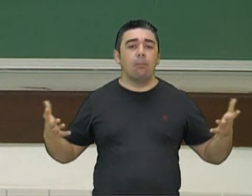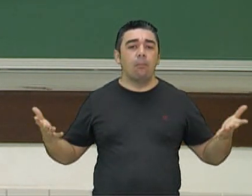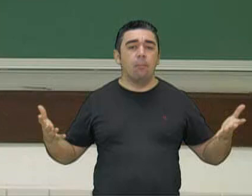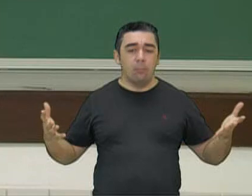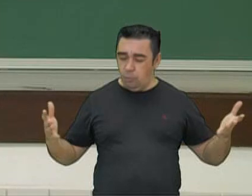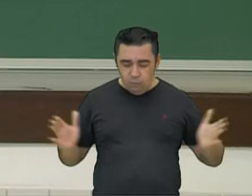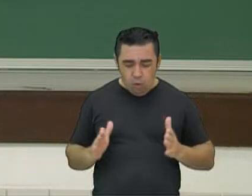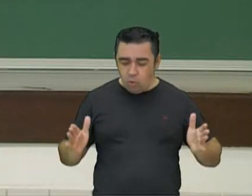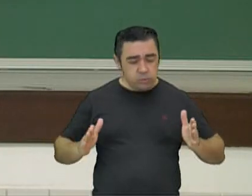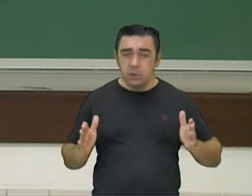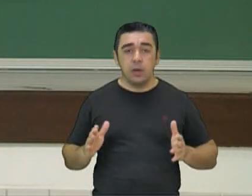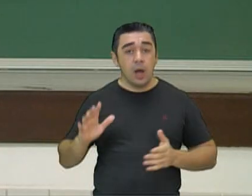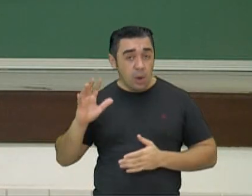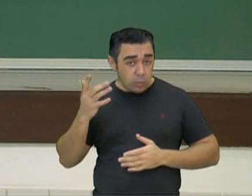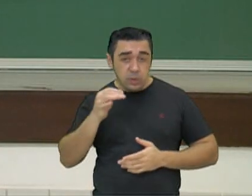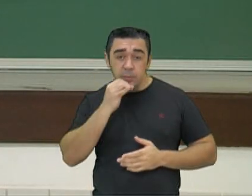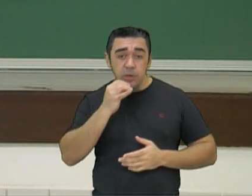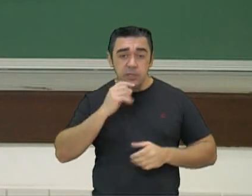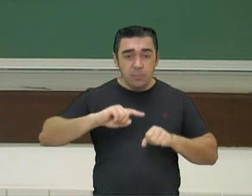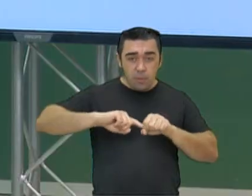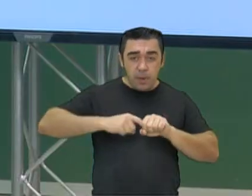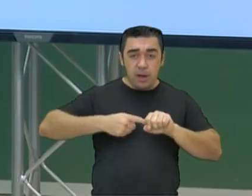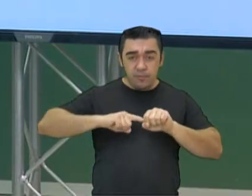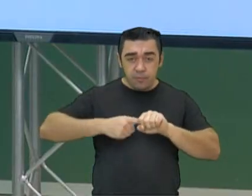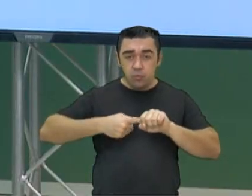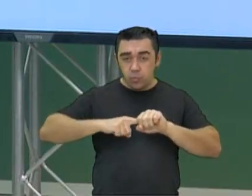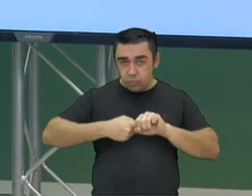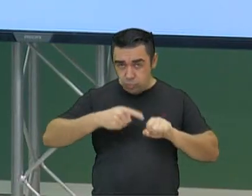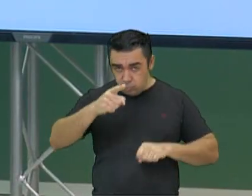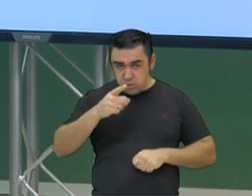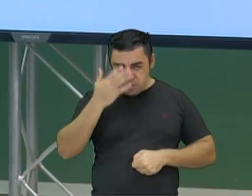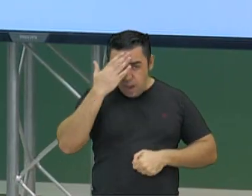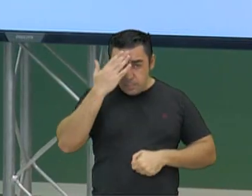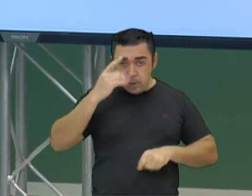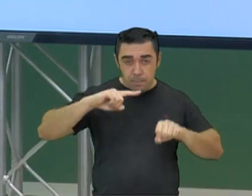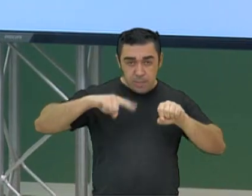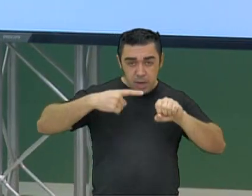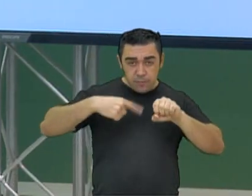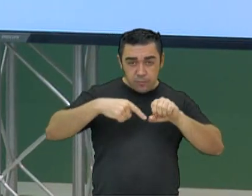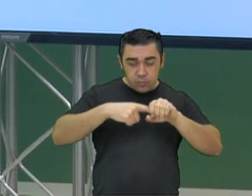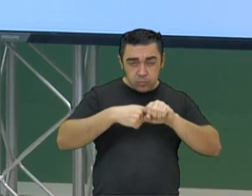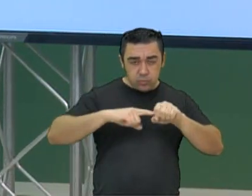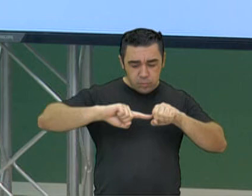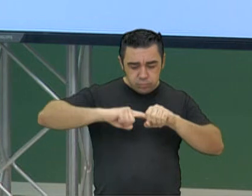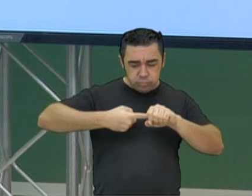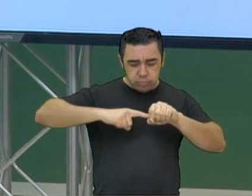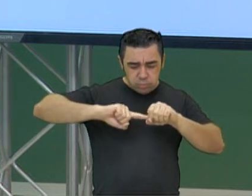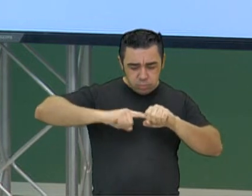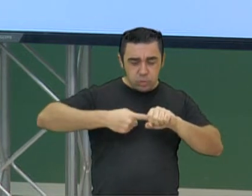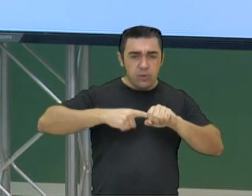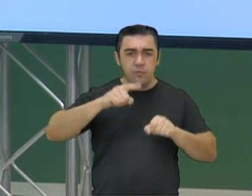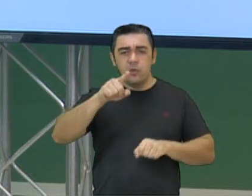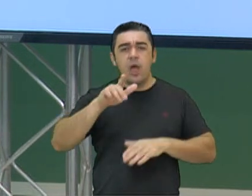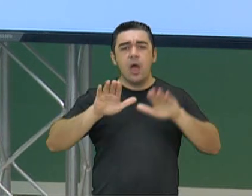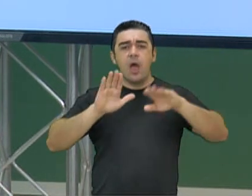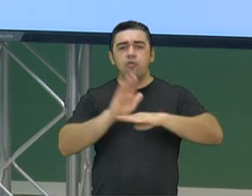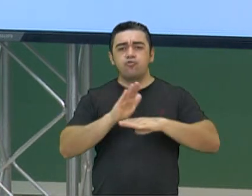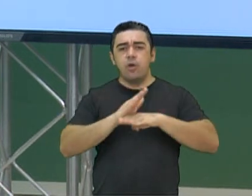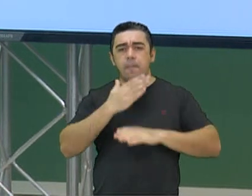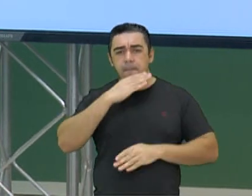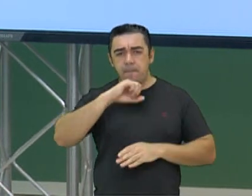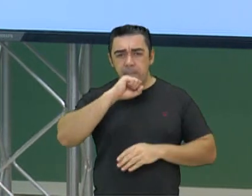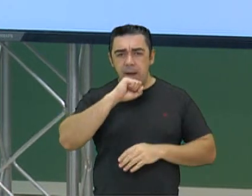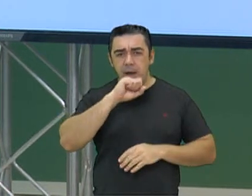certo? Isso acontece, por exemplo, em um parafuso, né? Você que lá, né? Você está indo no Paraná todo ali, às vezes está ajudando o papai lá a desmontar